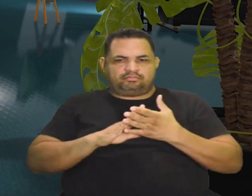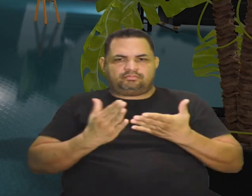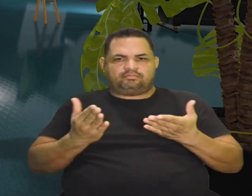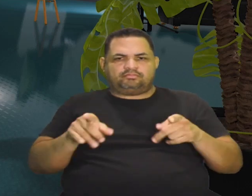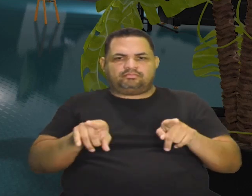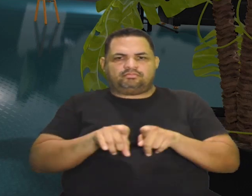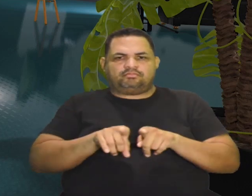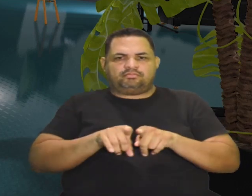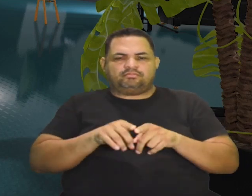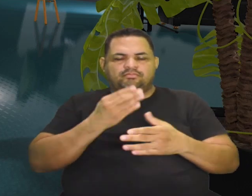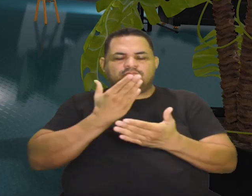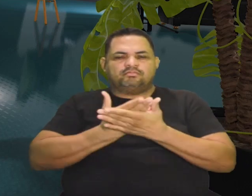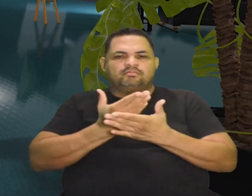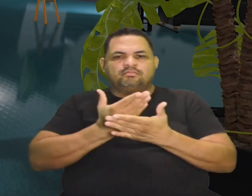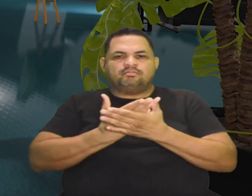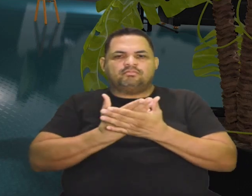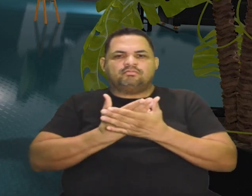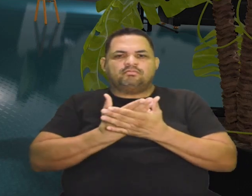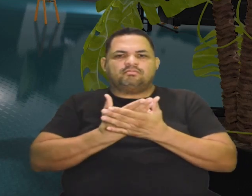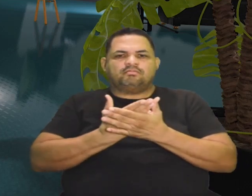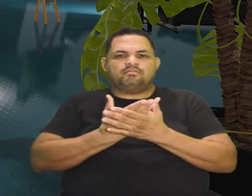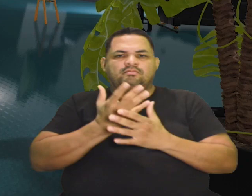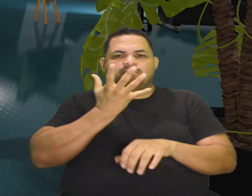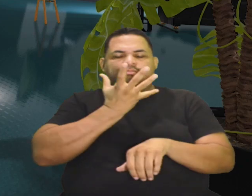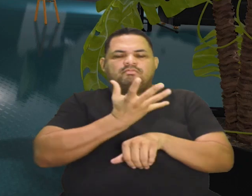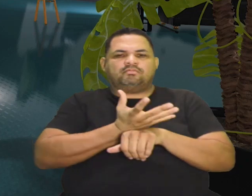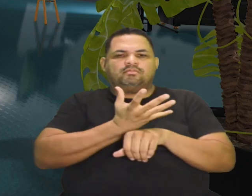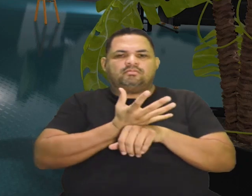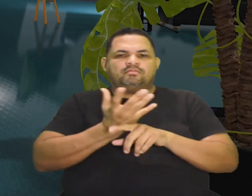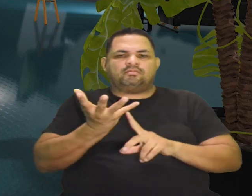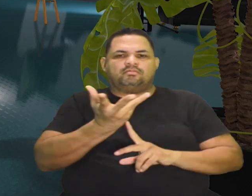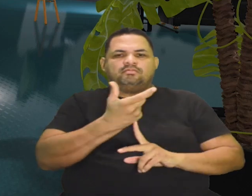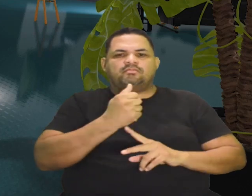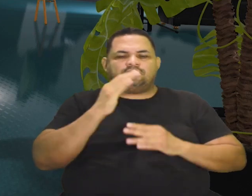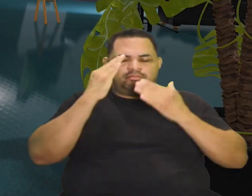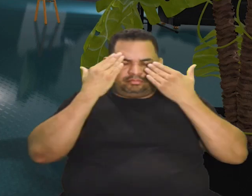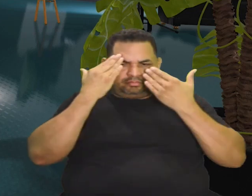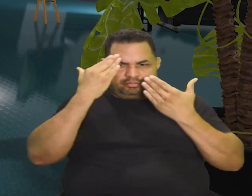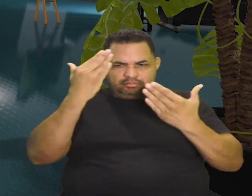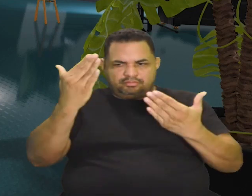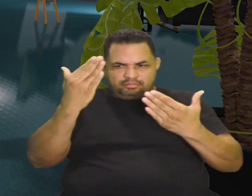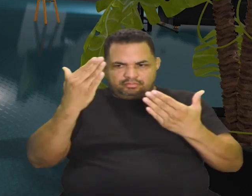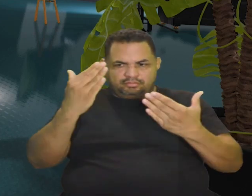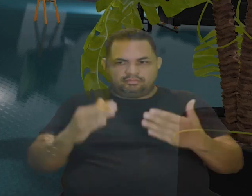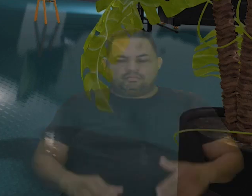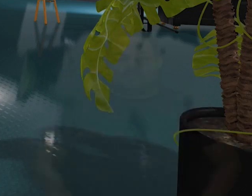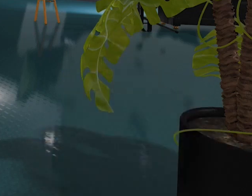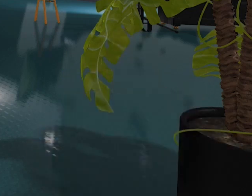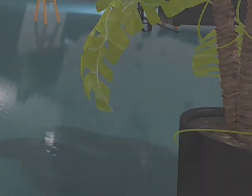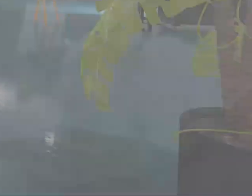atentos, estudando aí componentes de arte. Obrigado pela atenção e até a próxima aula.